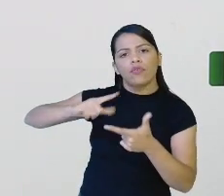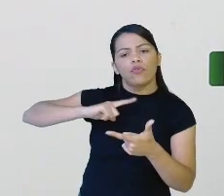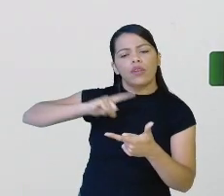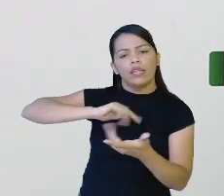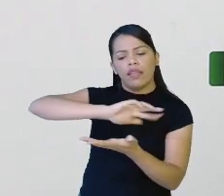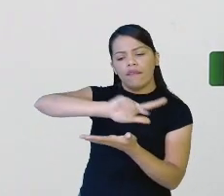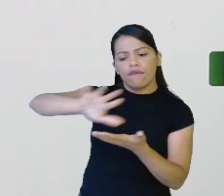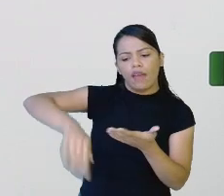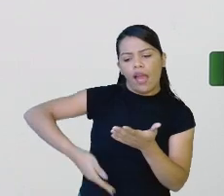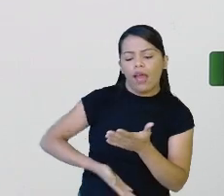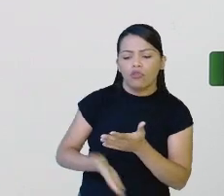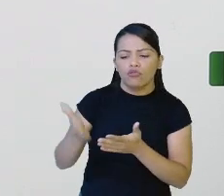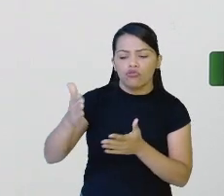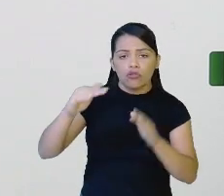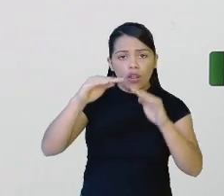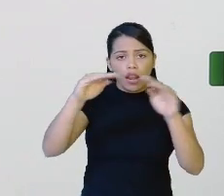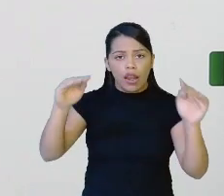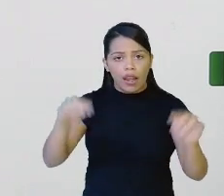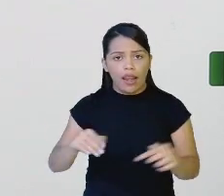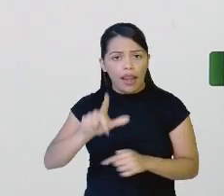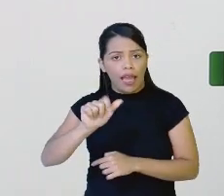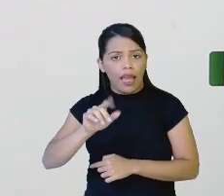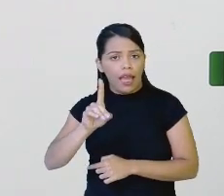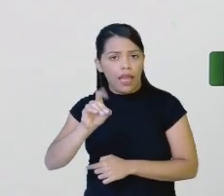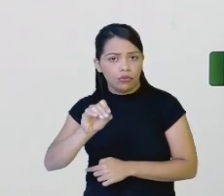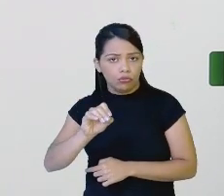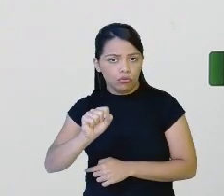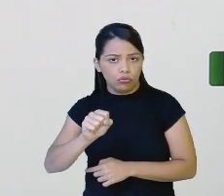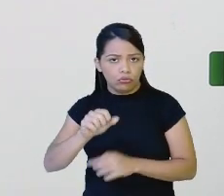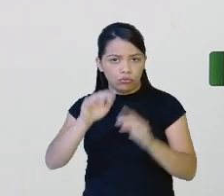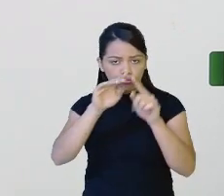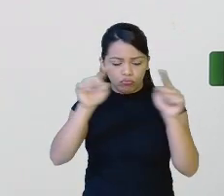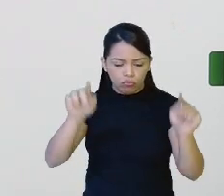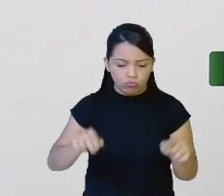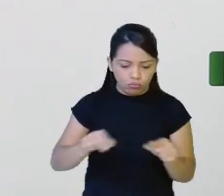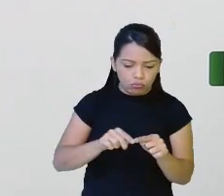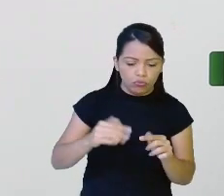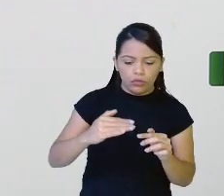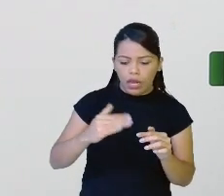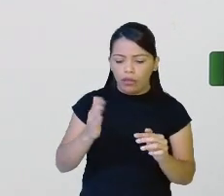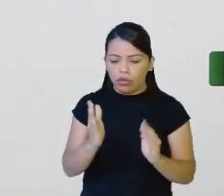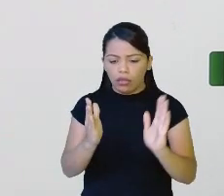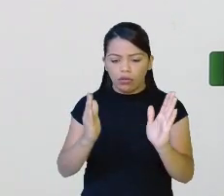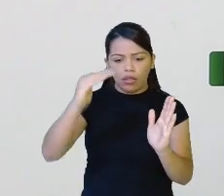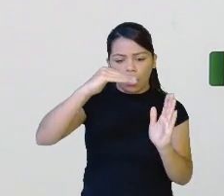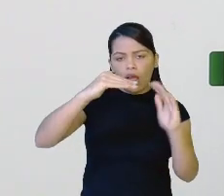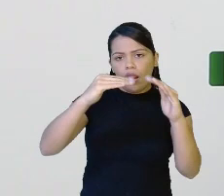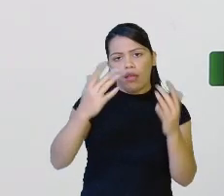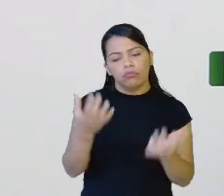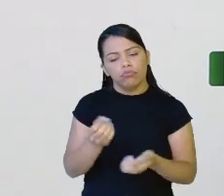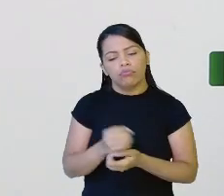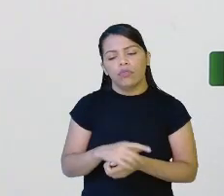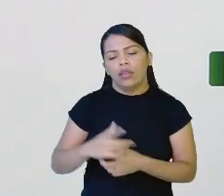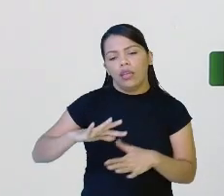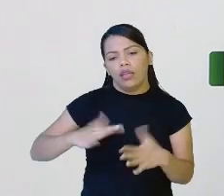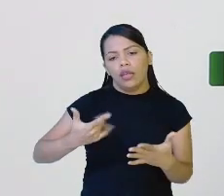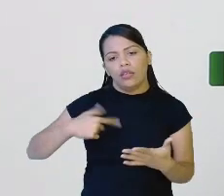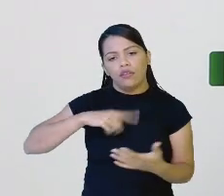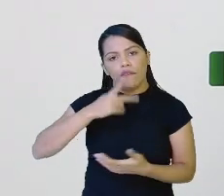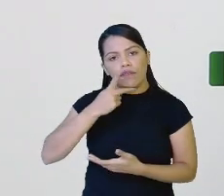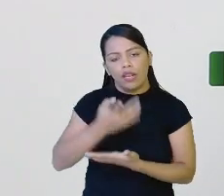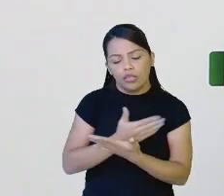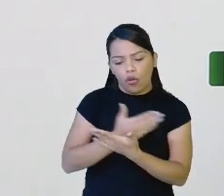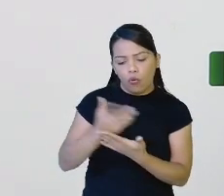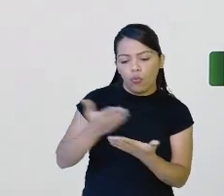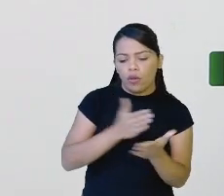vários lados, tá? A gente vai citar algumas ao longo da aula. Professora, então a senhora está querendo me dizer